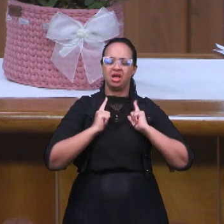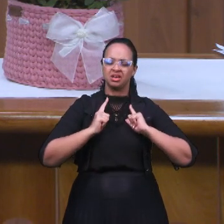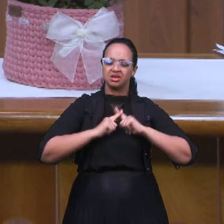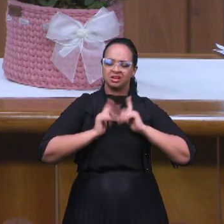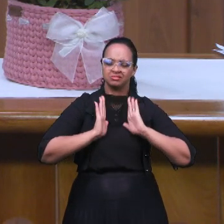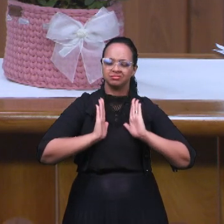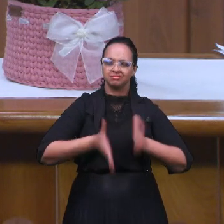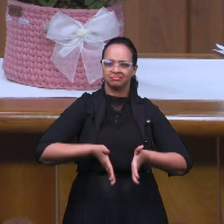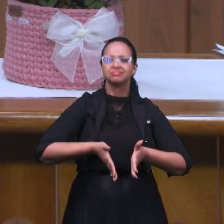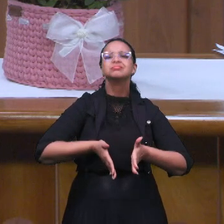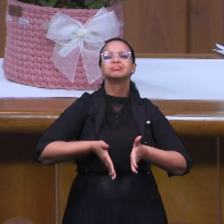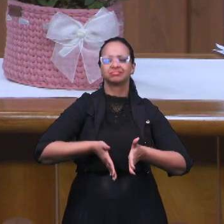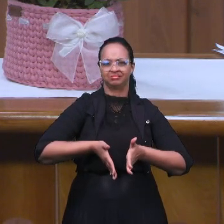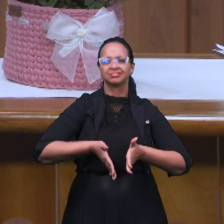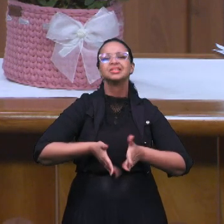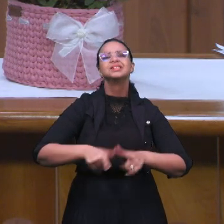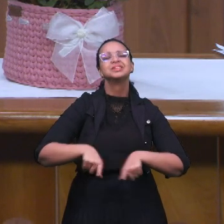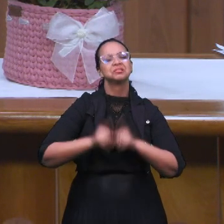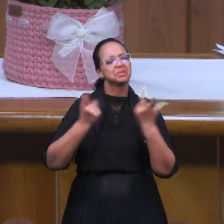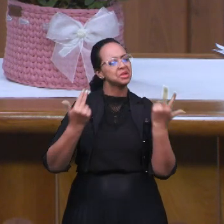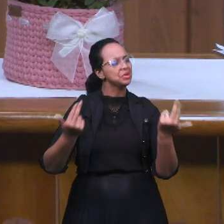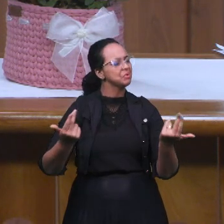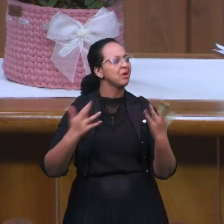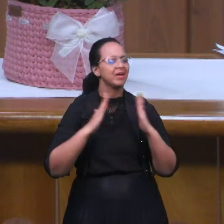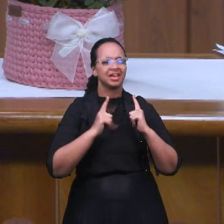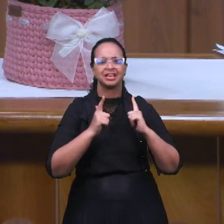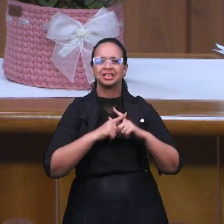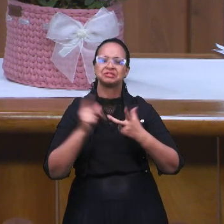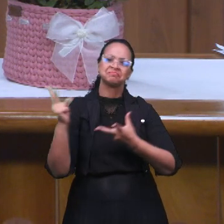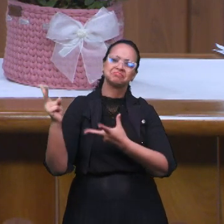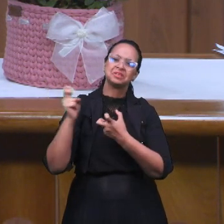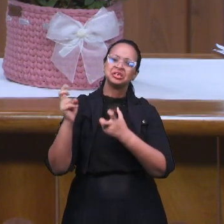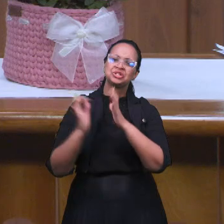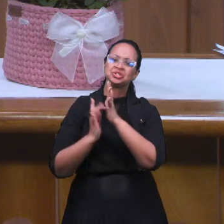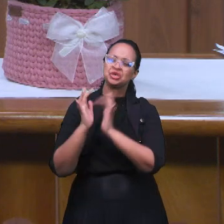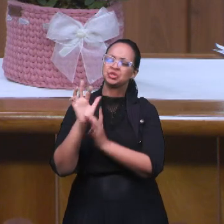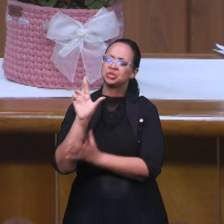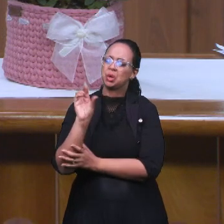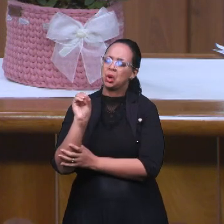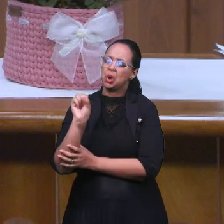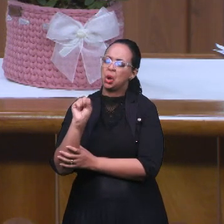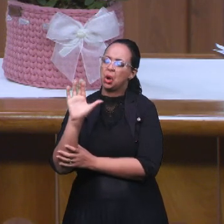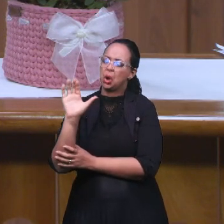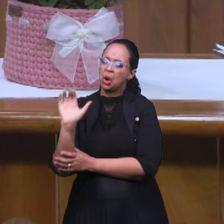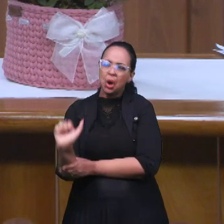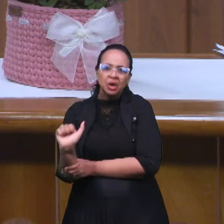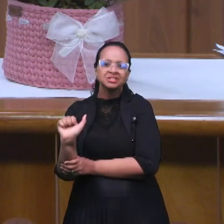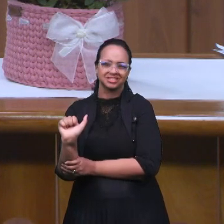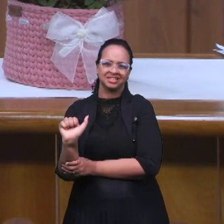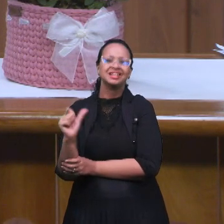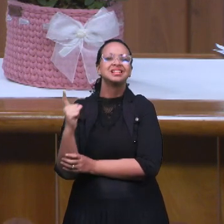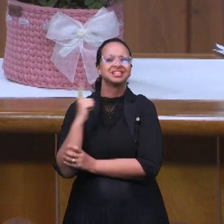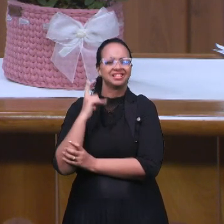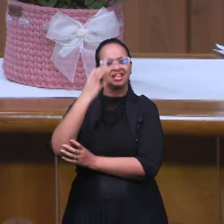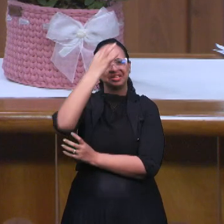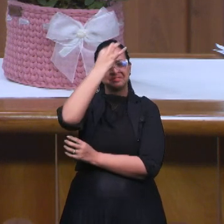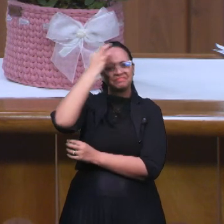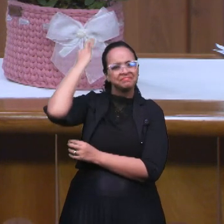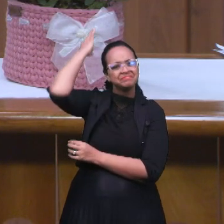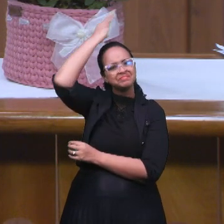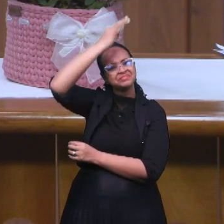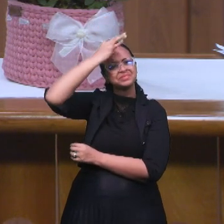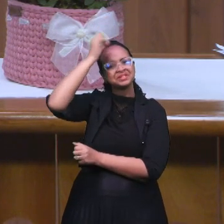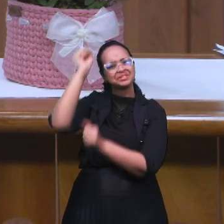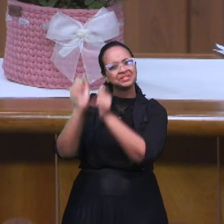como a igreja tem que ver o Senhor Jesus como a rosa de Saron, como o derramamento do Espírito, como a cor do